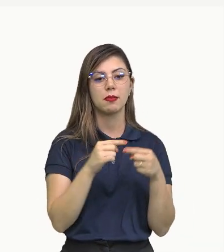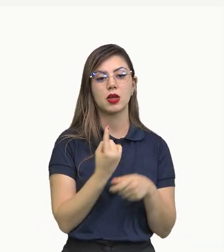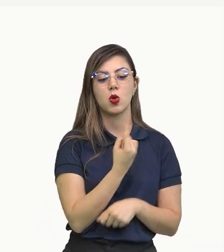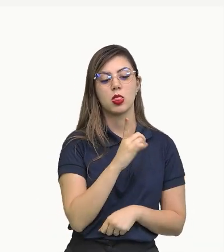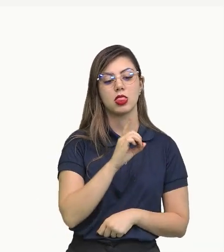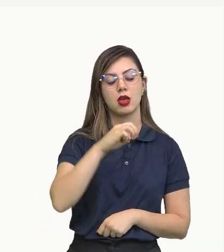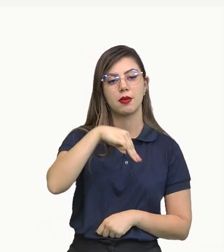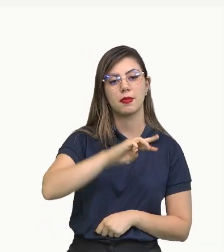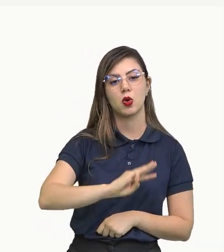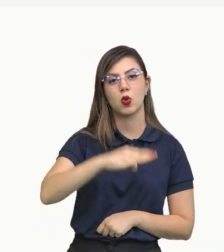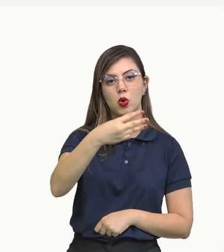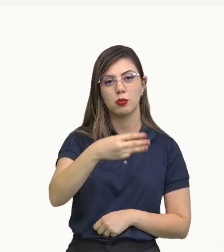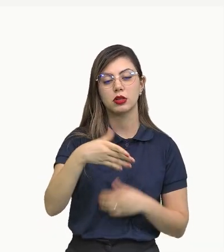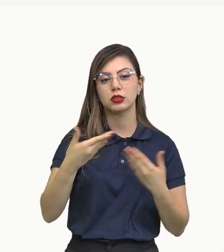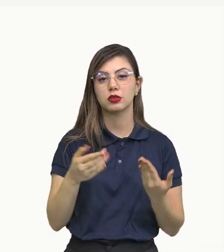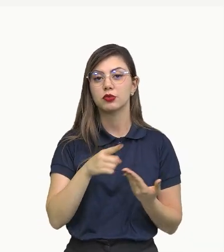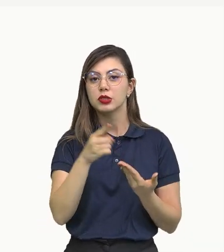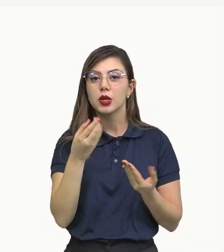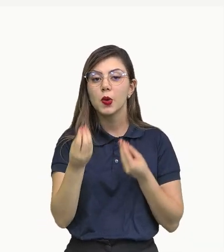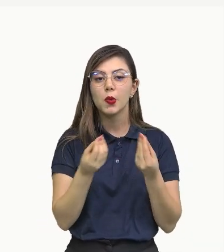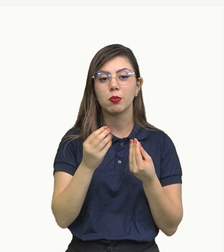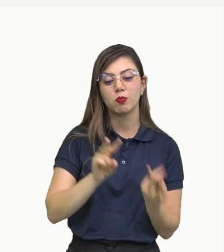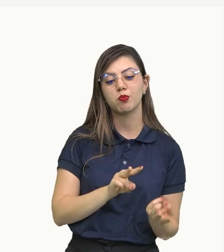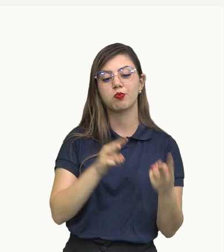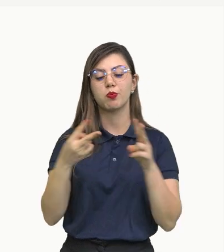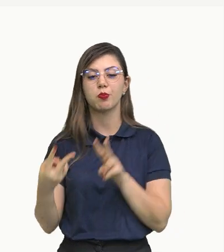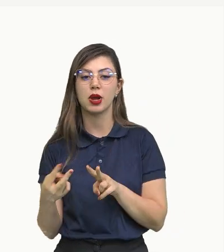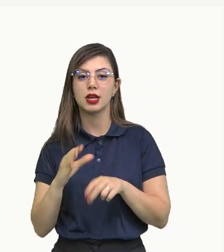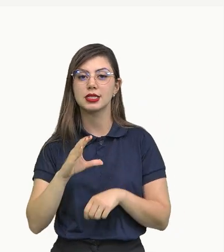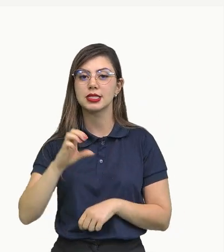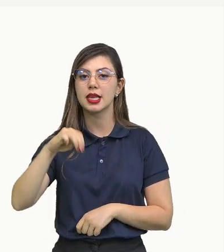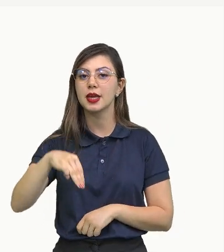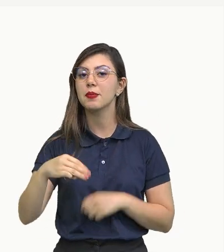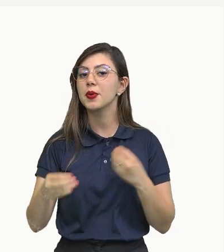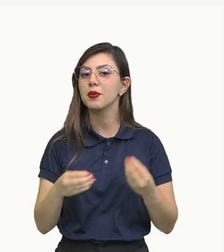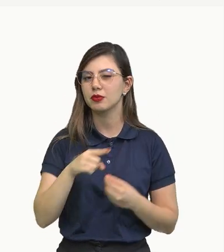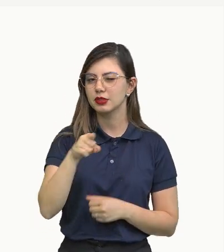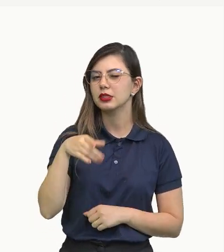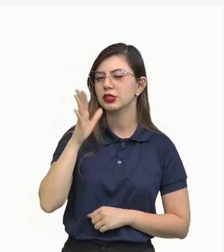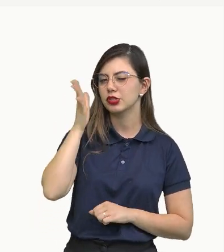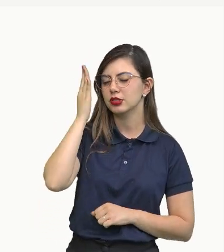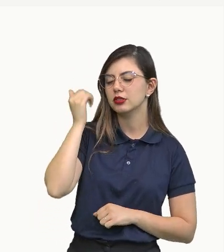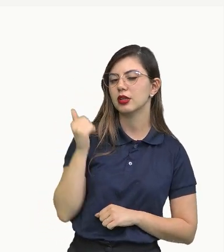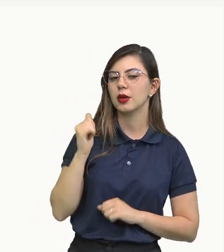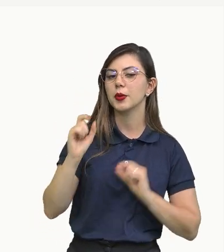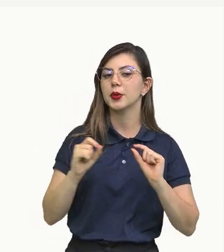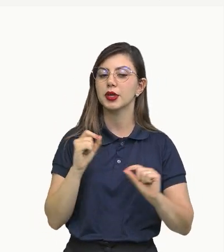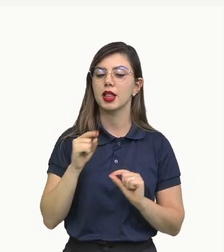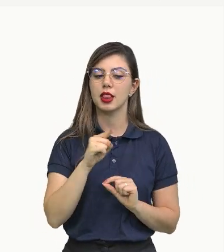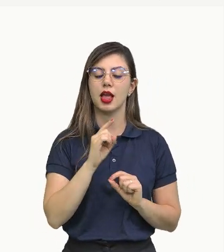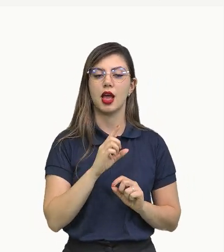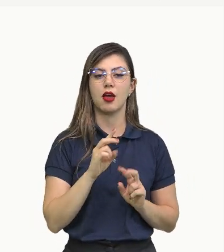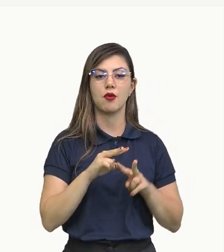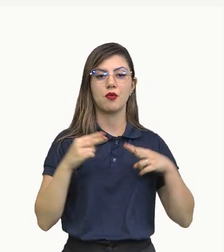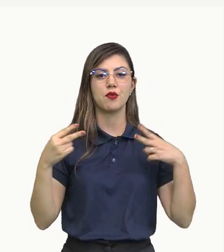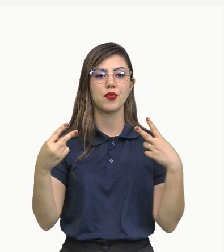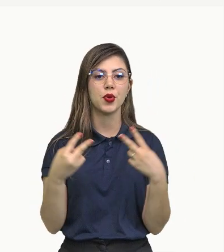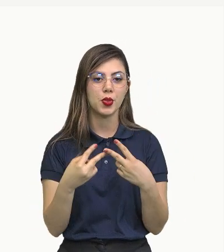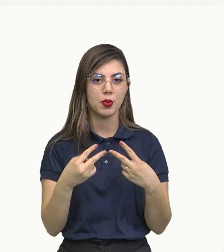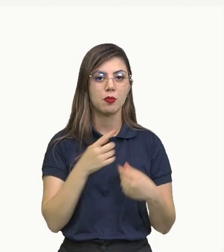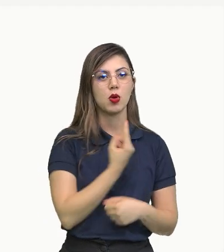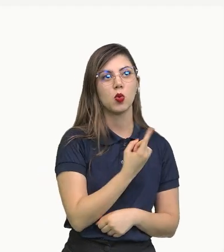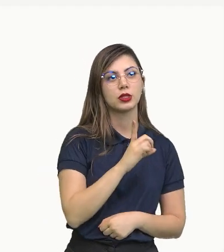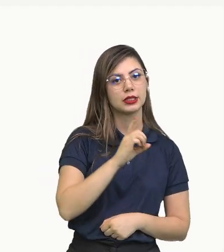cúbico, quando você for passar para centímetro, você vai saber que o volume correspondente ali a 1